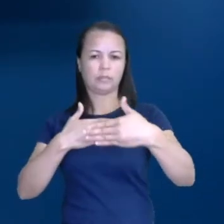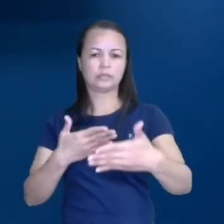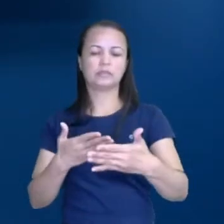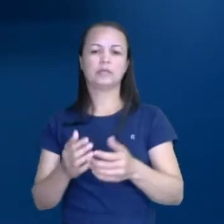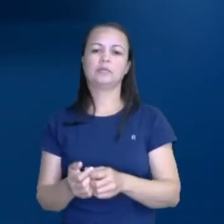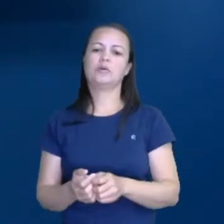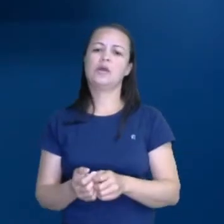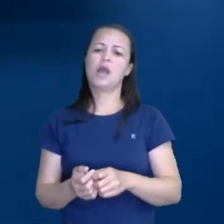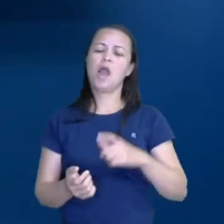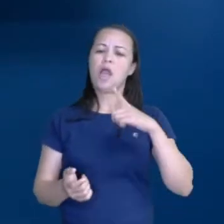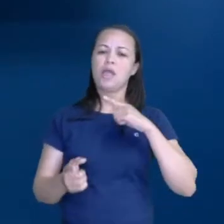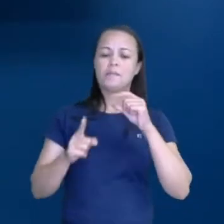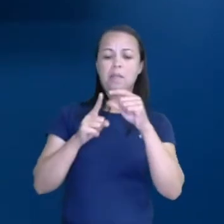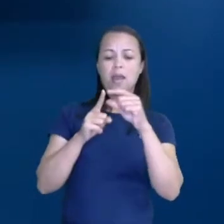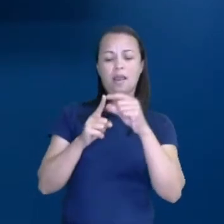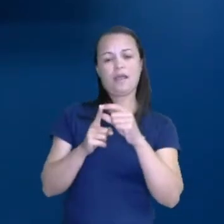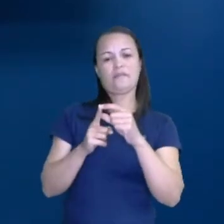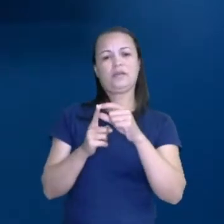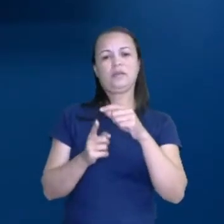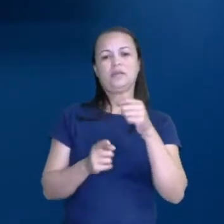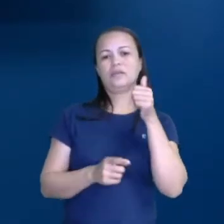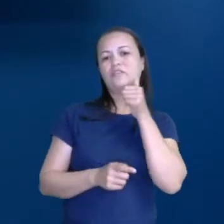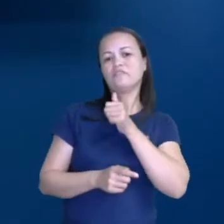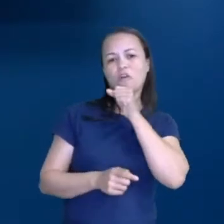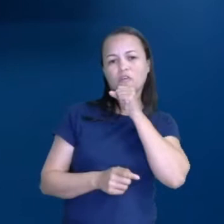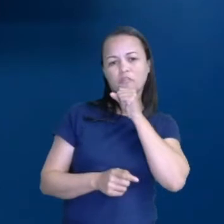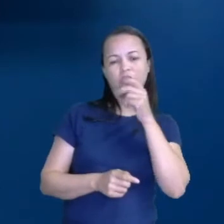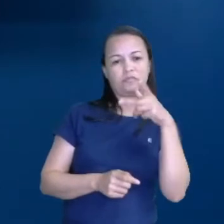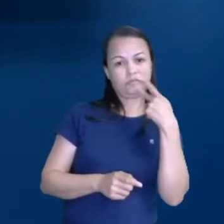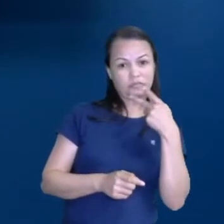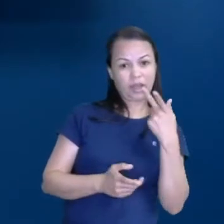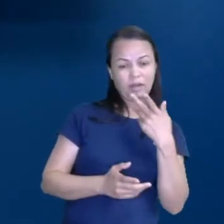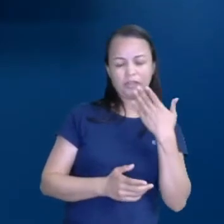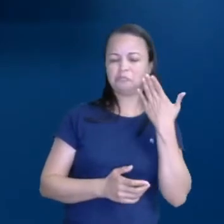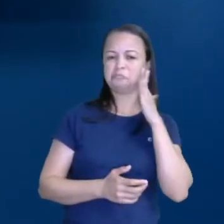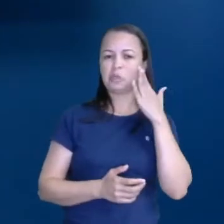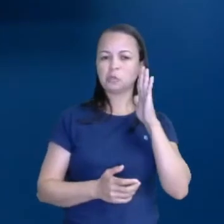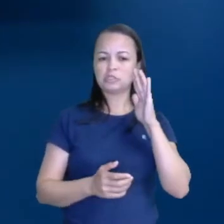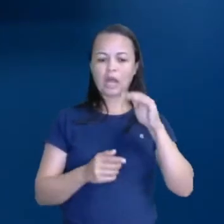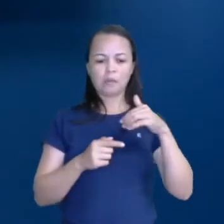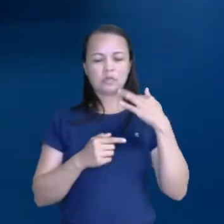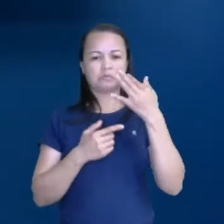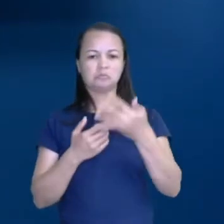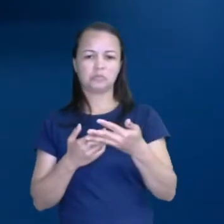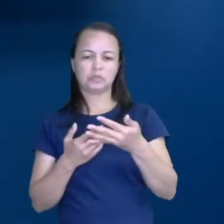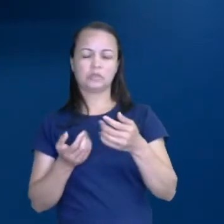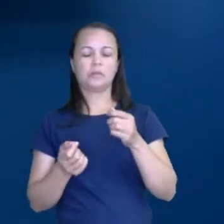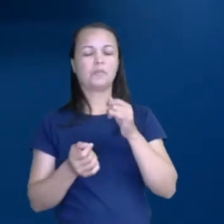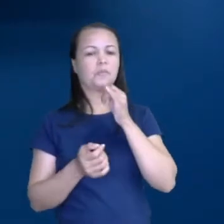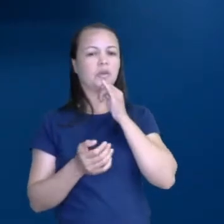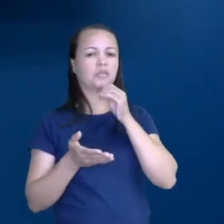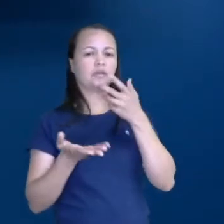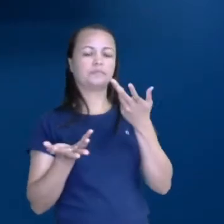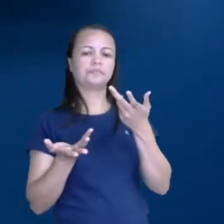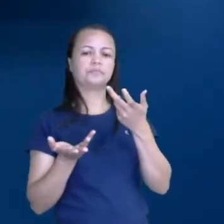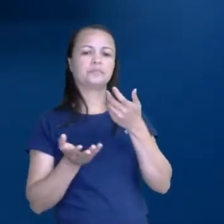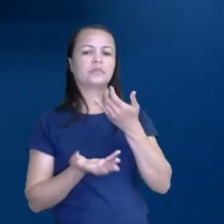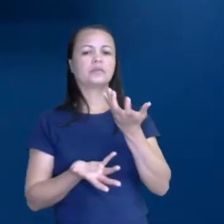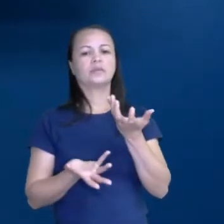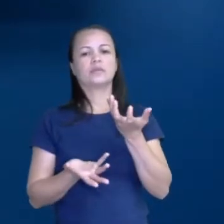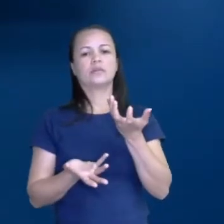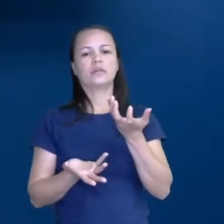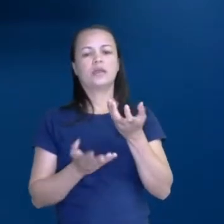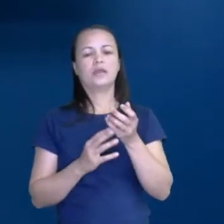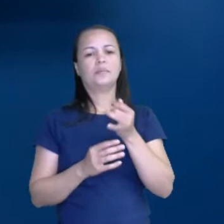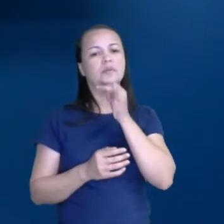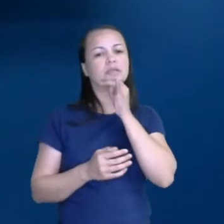gente já não sabe o que significa. E tem palavras que a gente fala que os nossos avós não sabem o que significa. Por exemplo, estou com o celular e